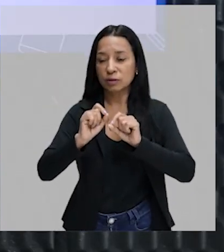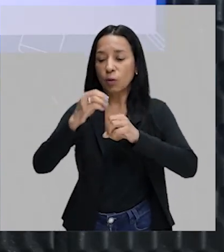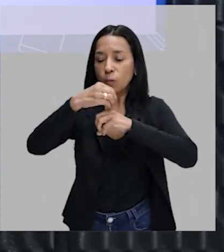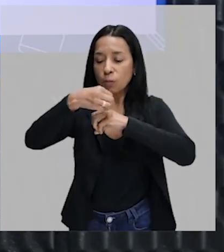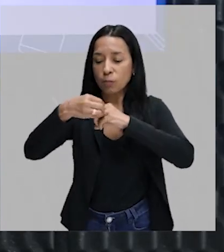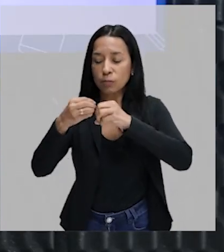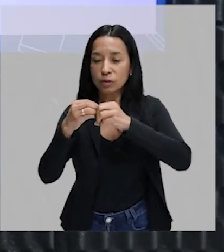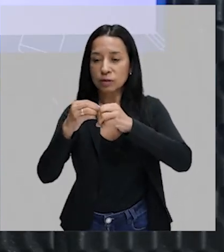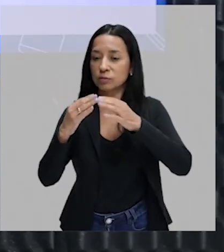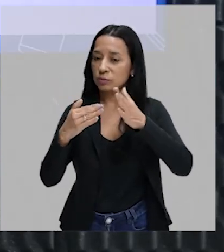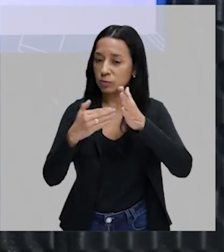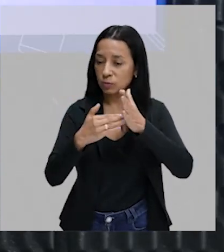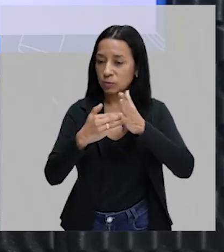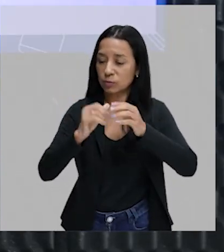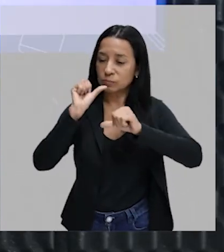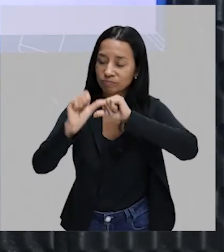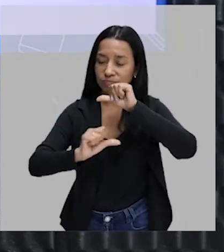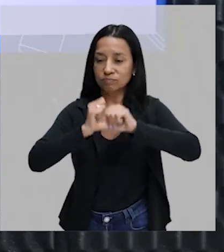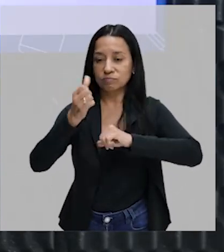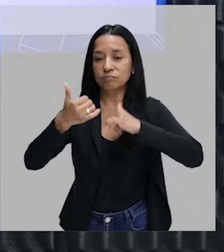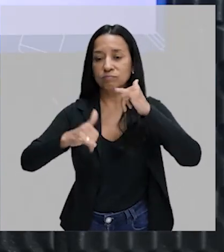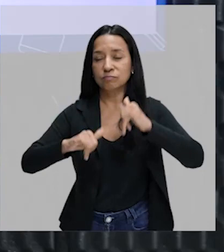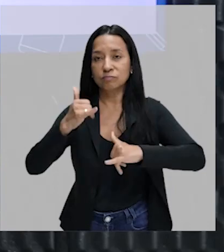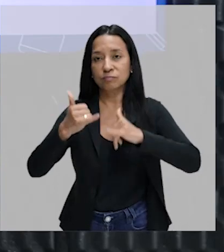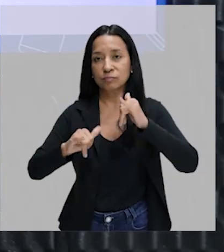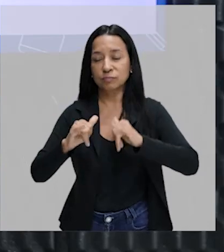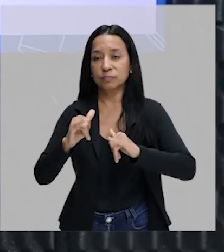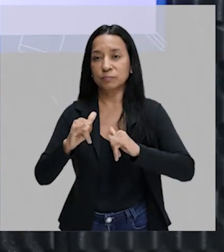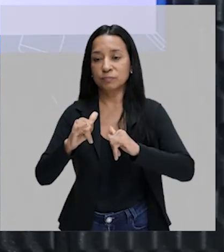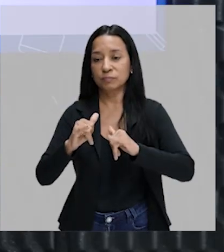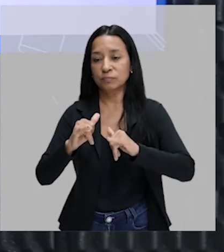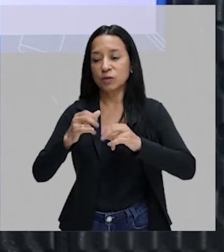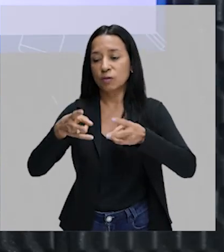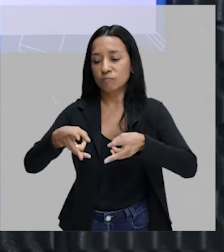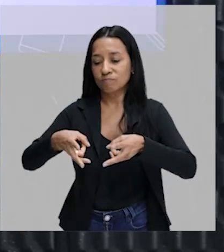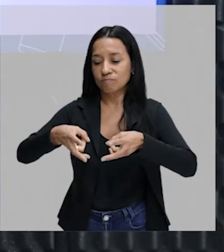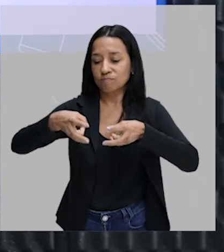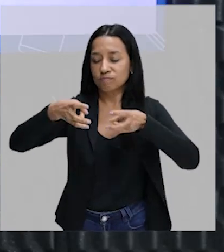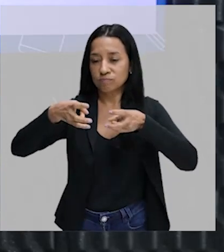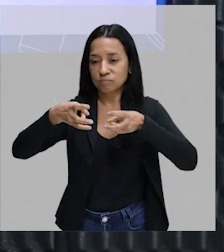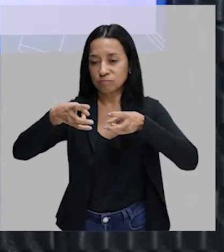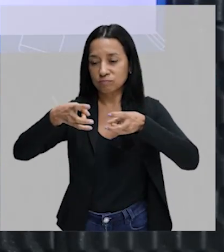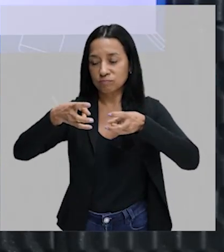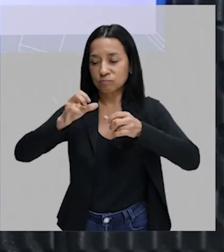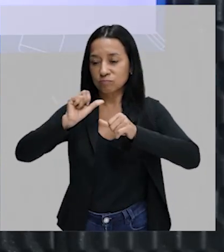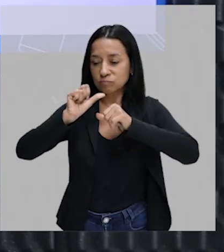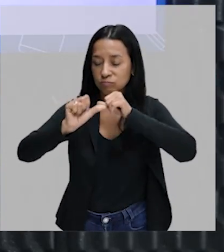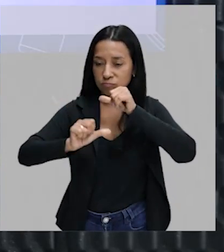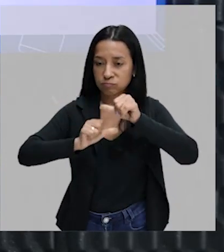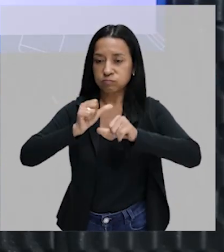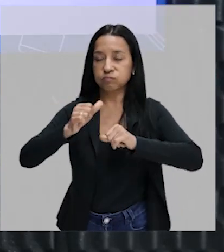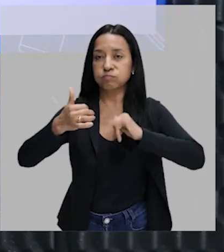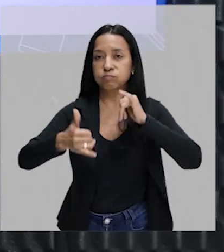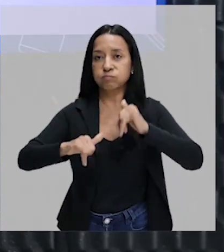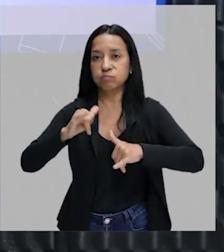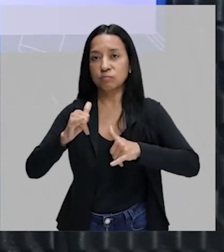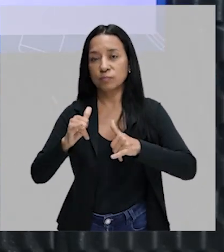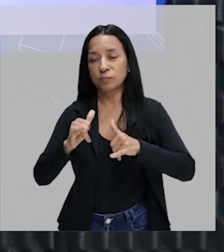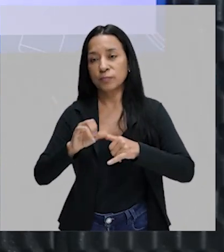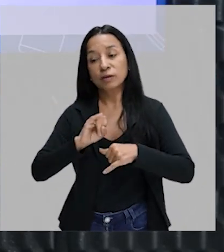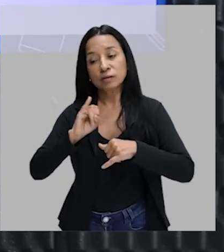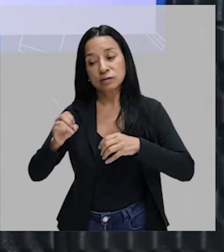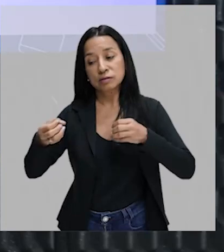que controlam reações químicas, ou seja, que catalisam reações químicas. Ora, se